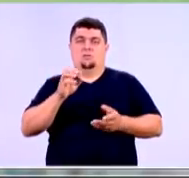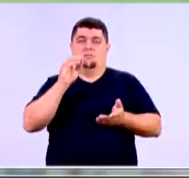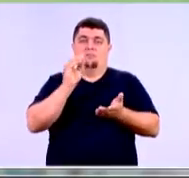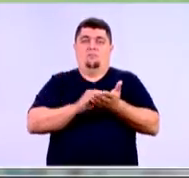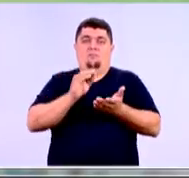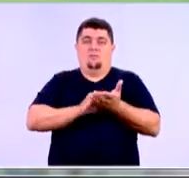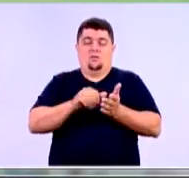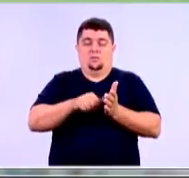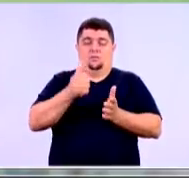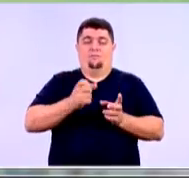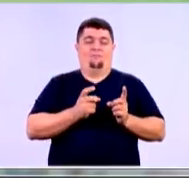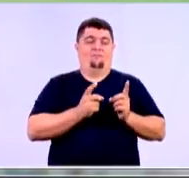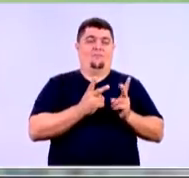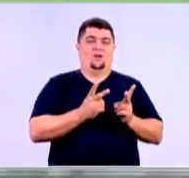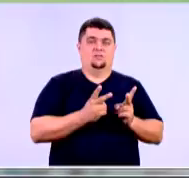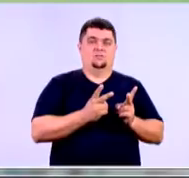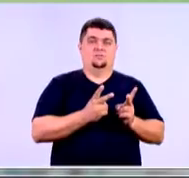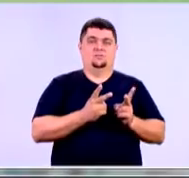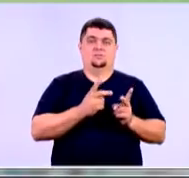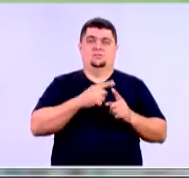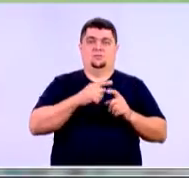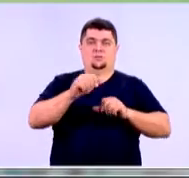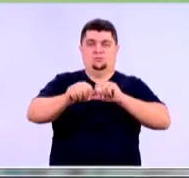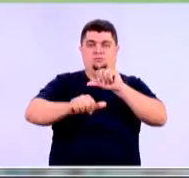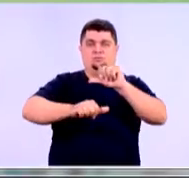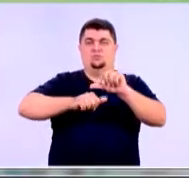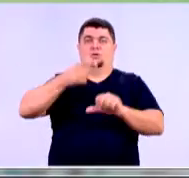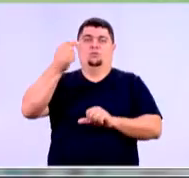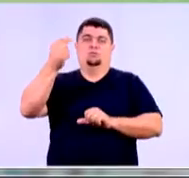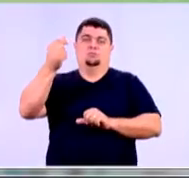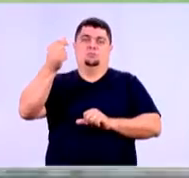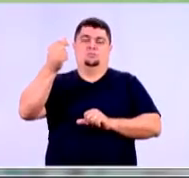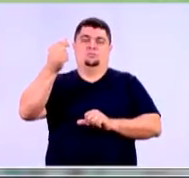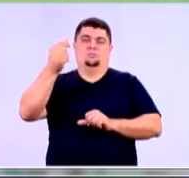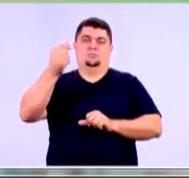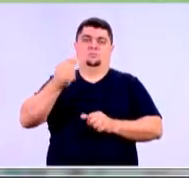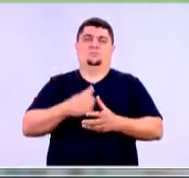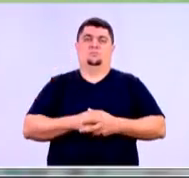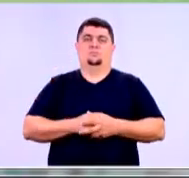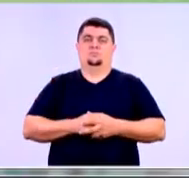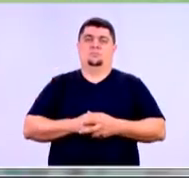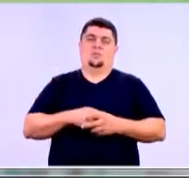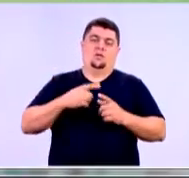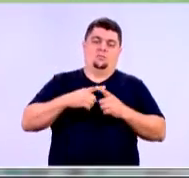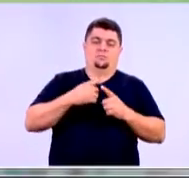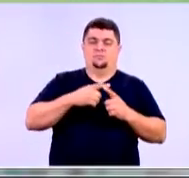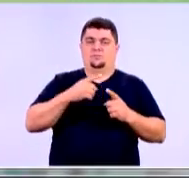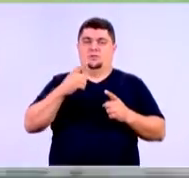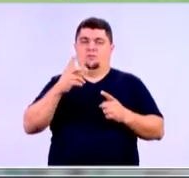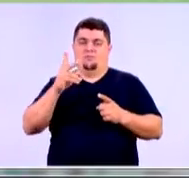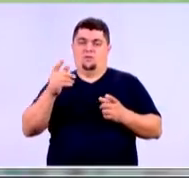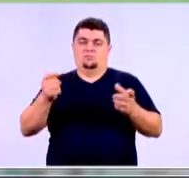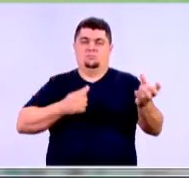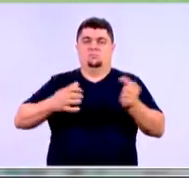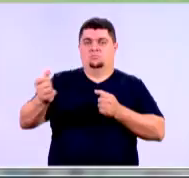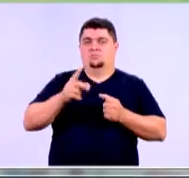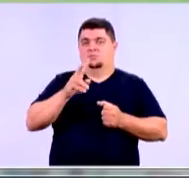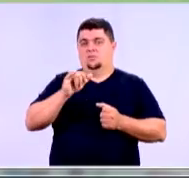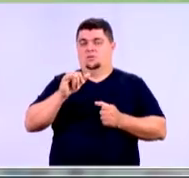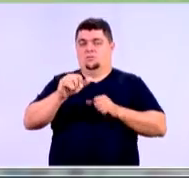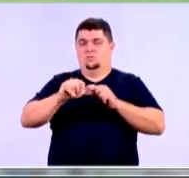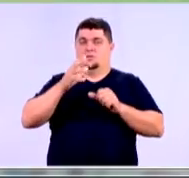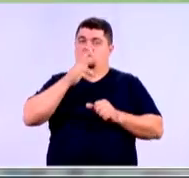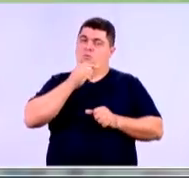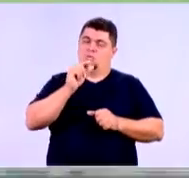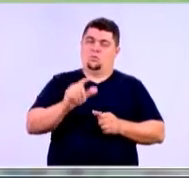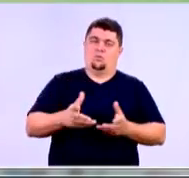ser vendido para ele se tornar algo que vai entrar aqui como clientes ou algo que vai entrar como conta a receber, né?